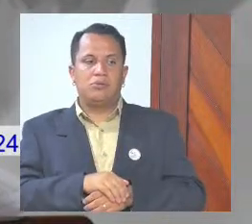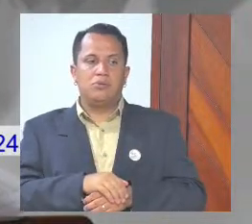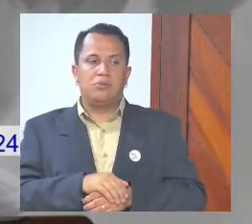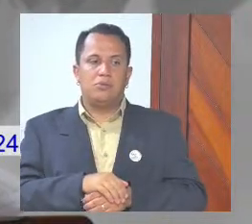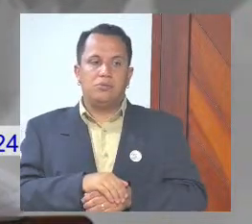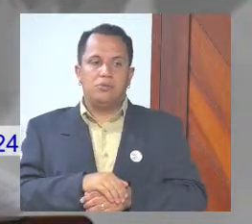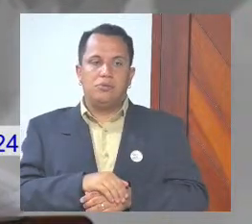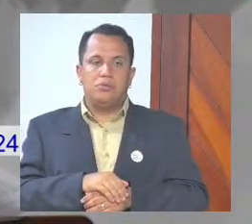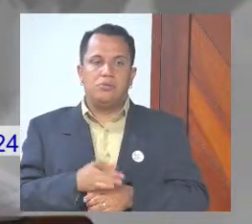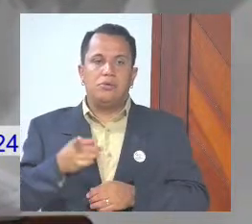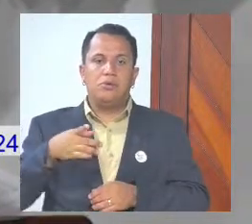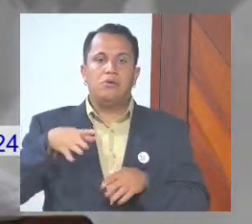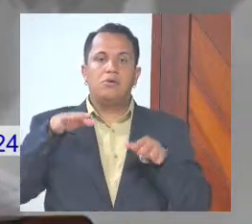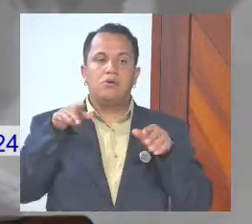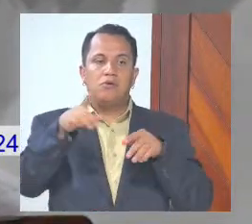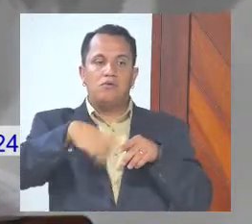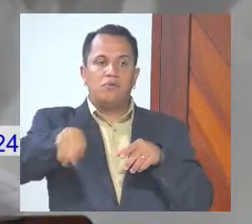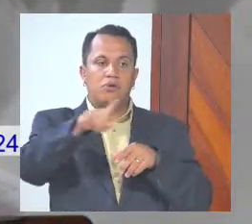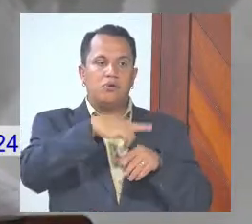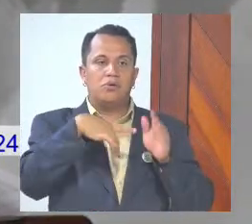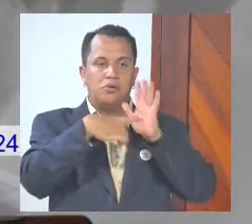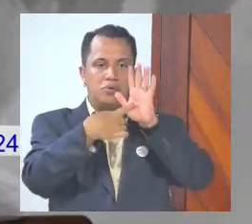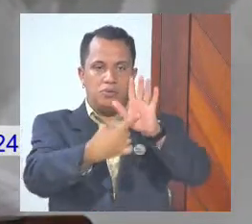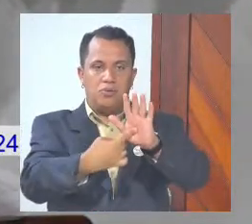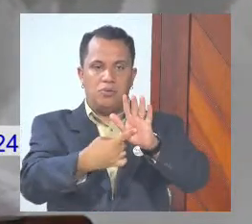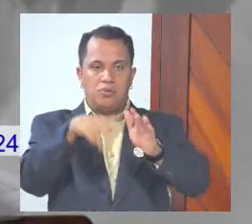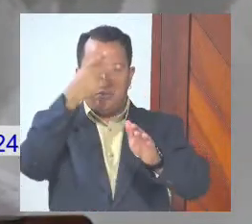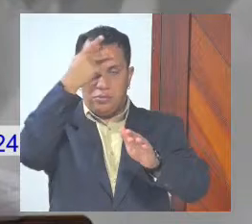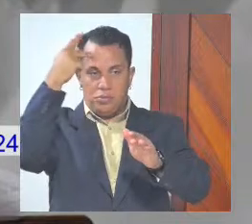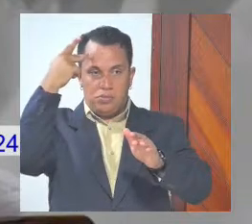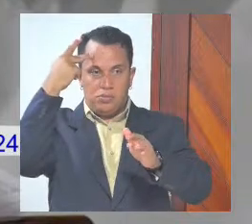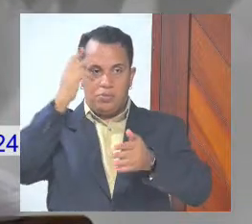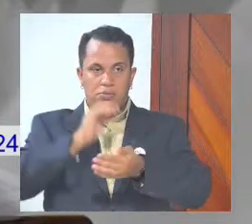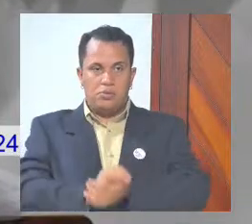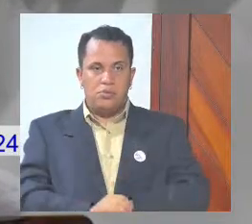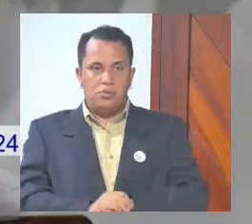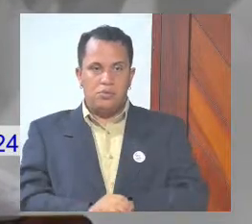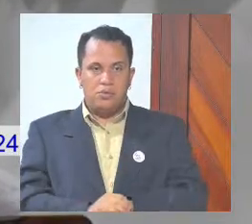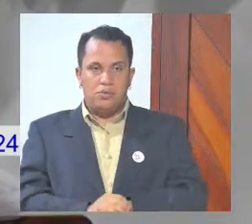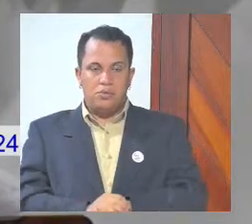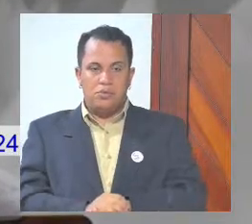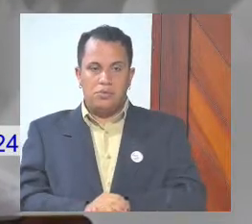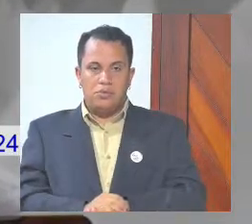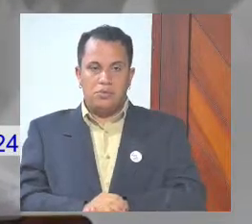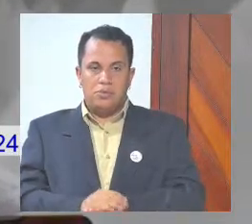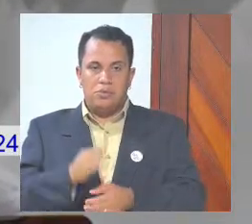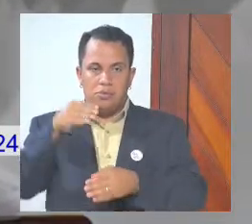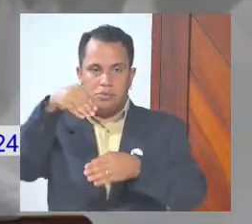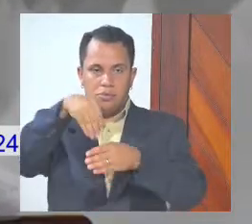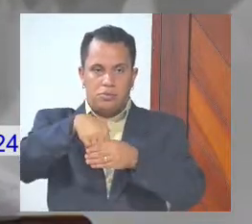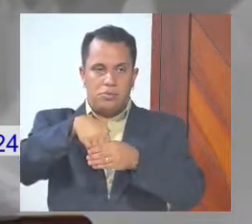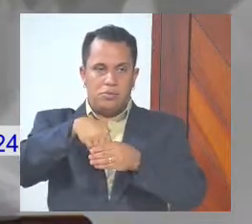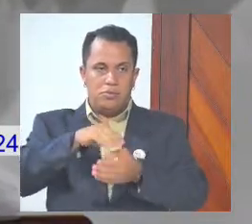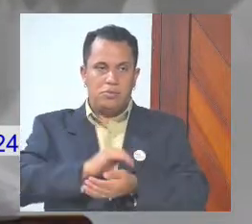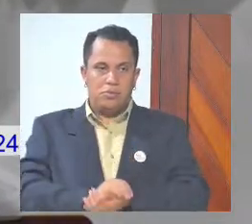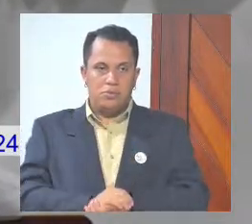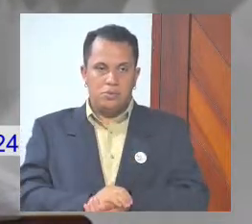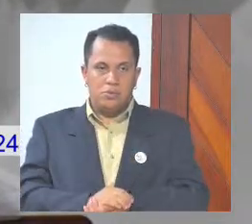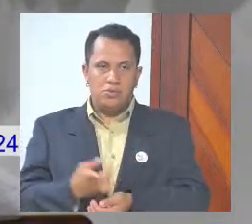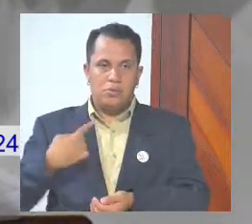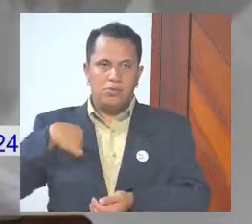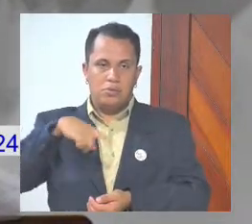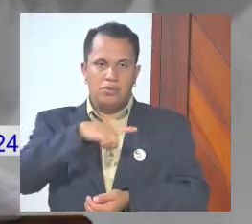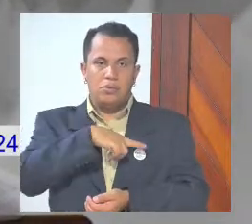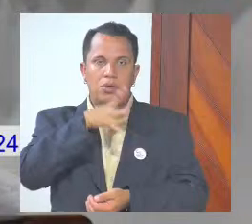vós que são os nossos representantes, senhoras e senhores, excelentíssimos senhores vereadores.